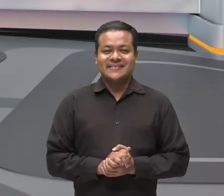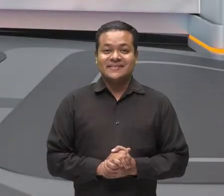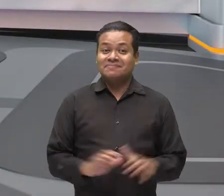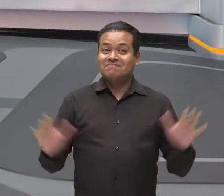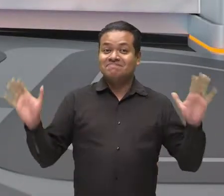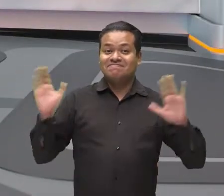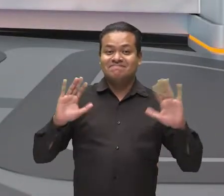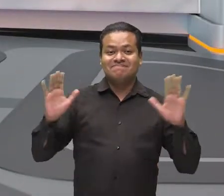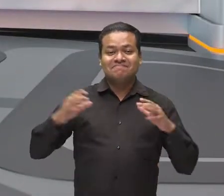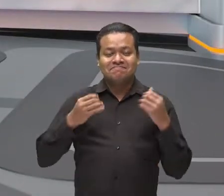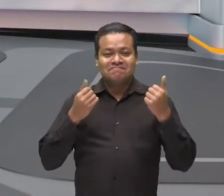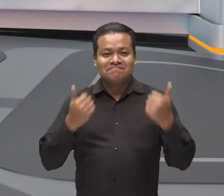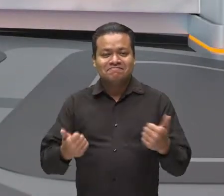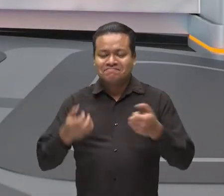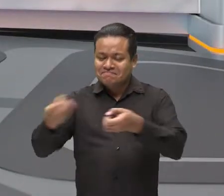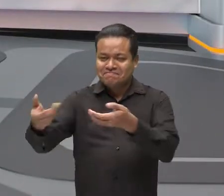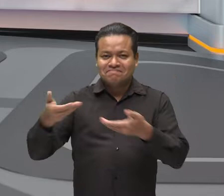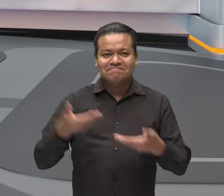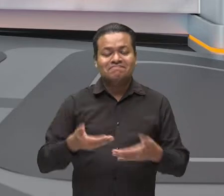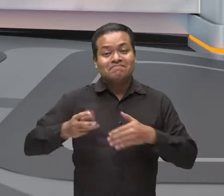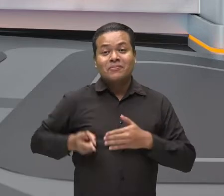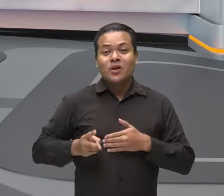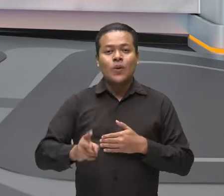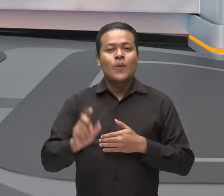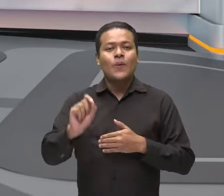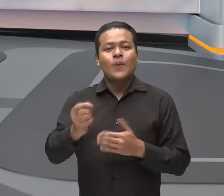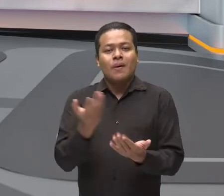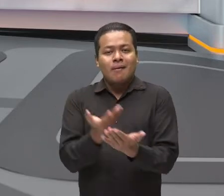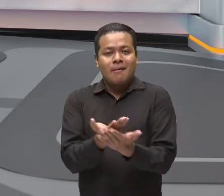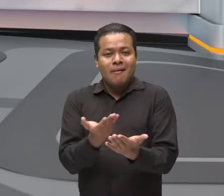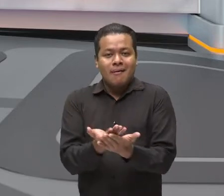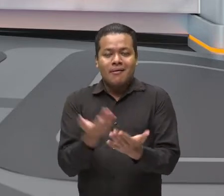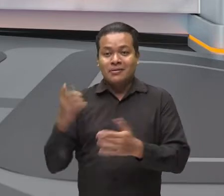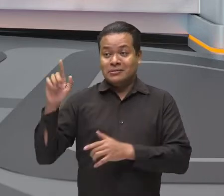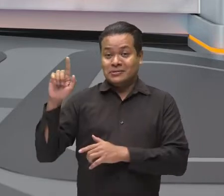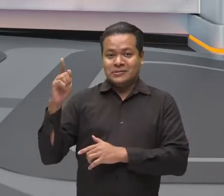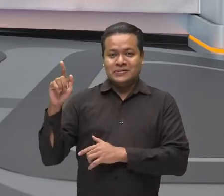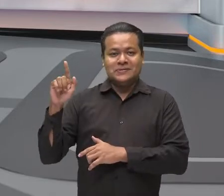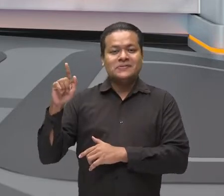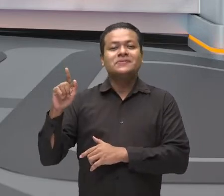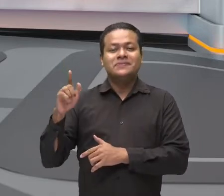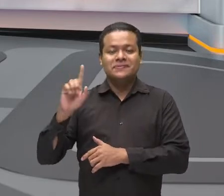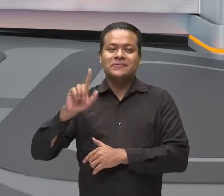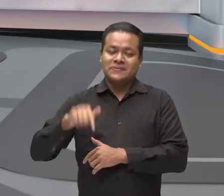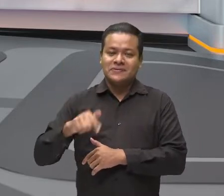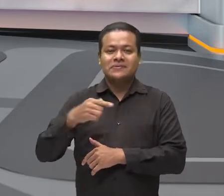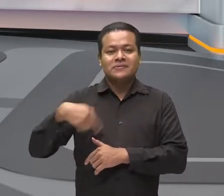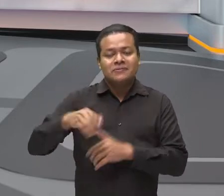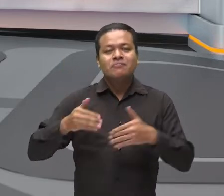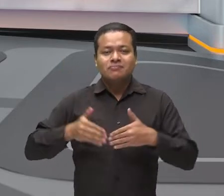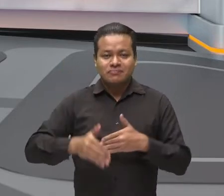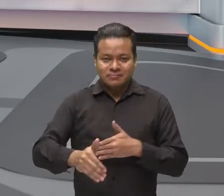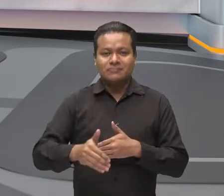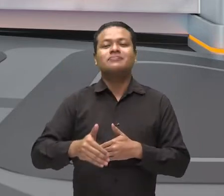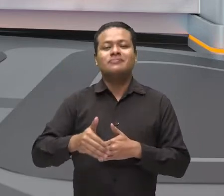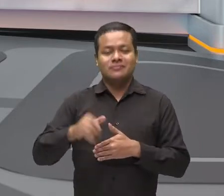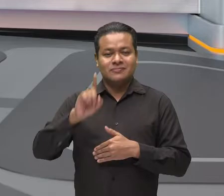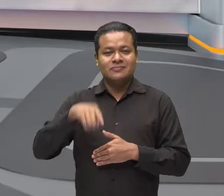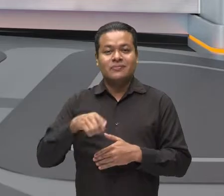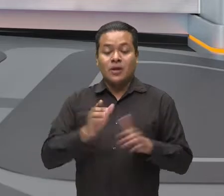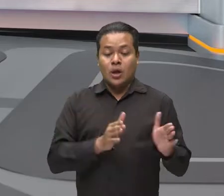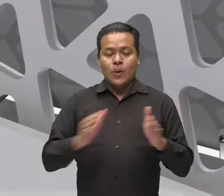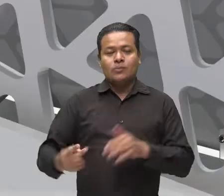E aí, pessoal da EJA Médio, sejam todos bem-vindos. Vamos continuar nossas aulas aqui de geografia, né? Vamos continuar aí nossos estudos na